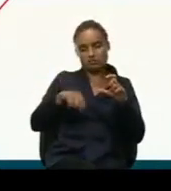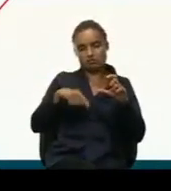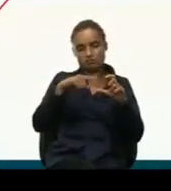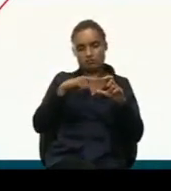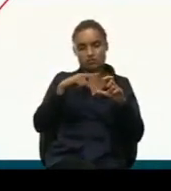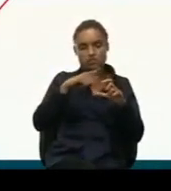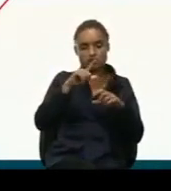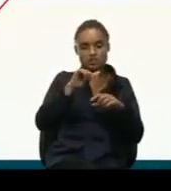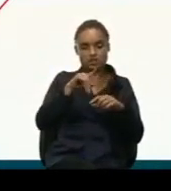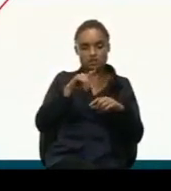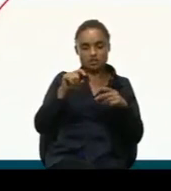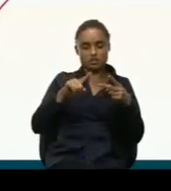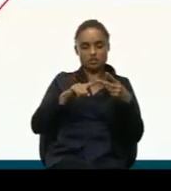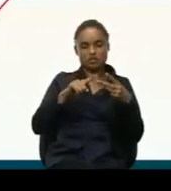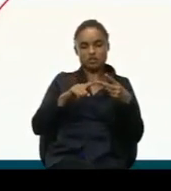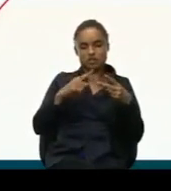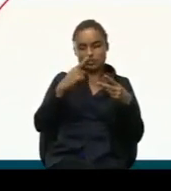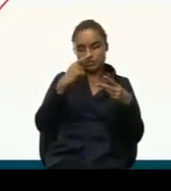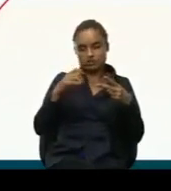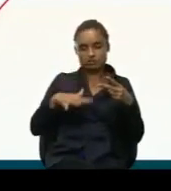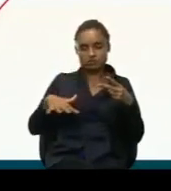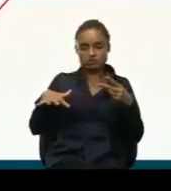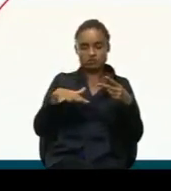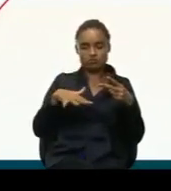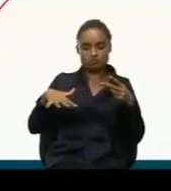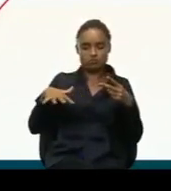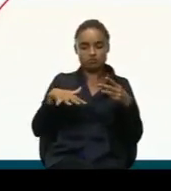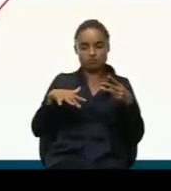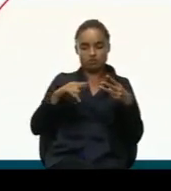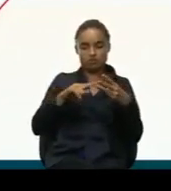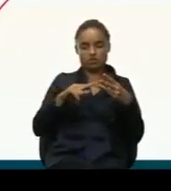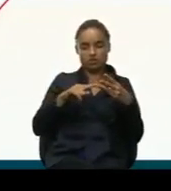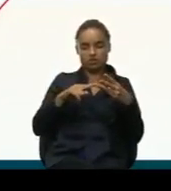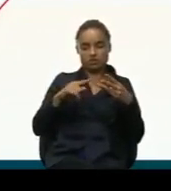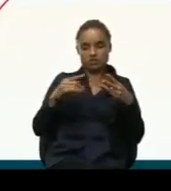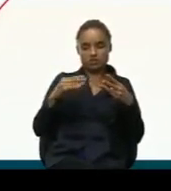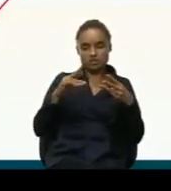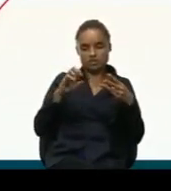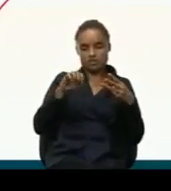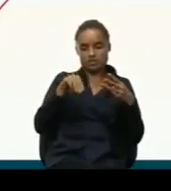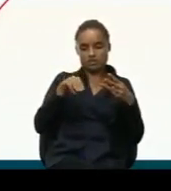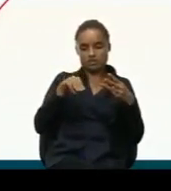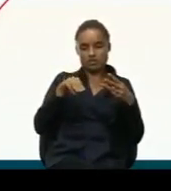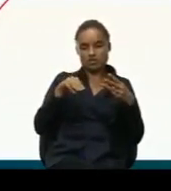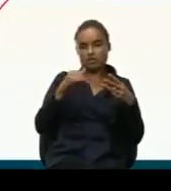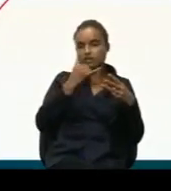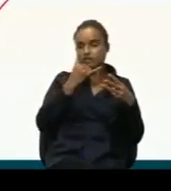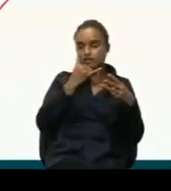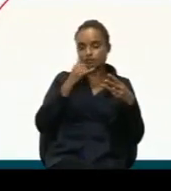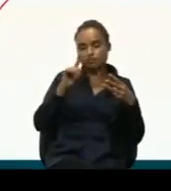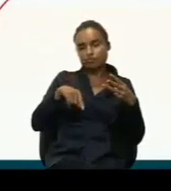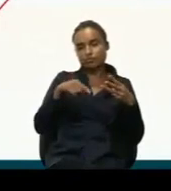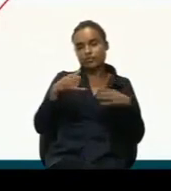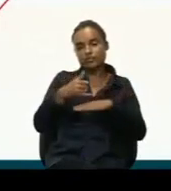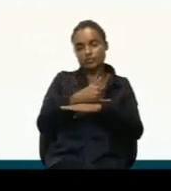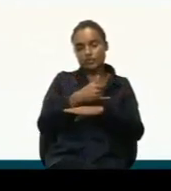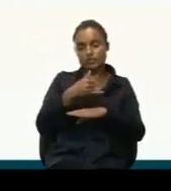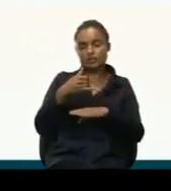resíduos, resto de carpintaria, resto de barra de aço, né? Na próxima